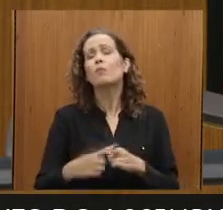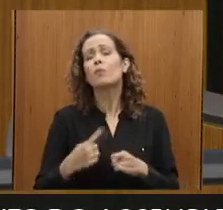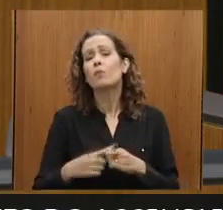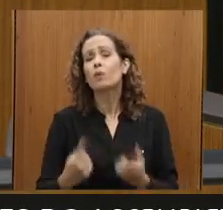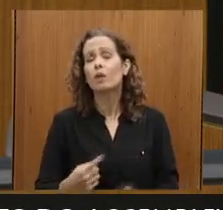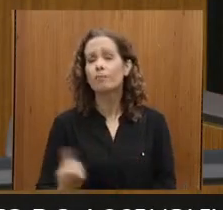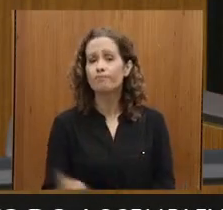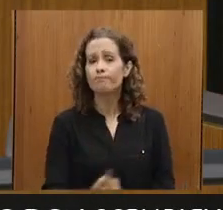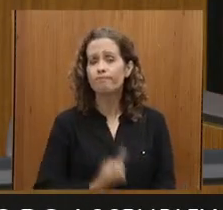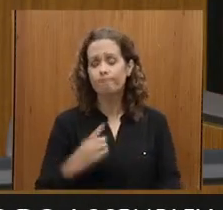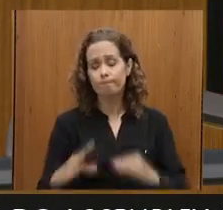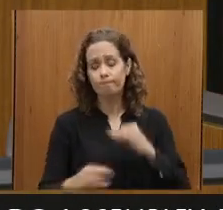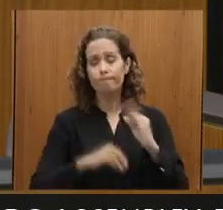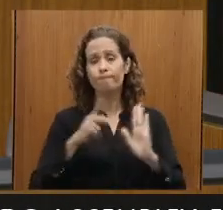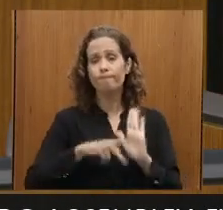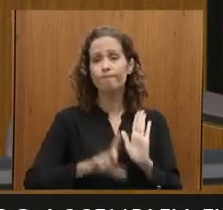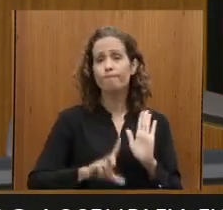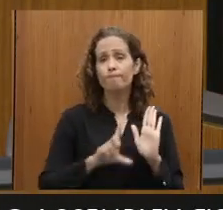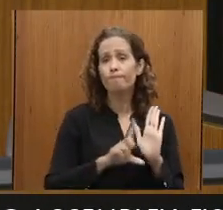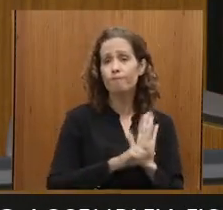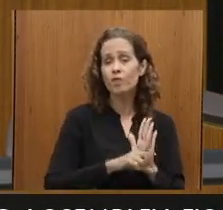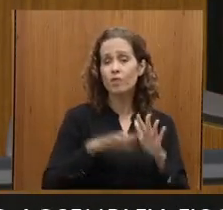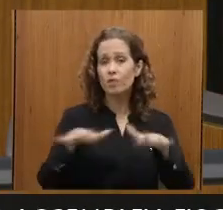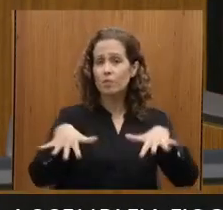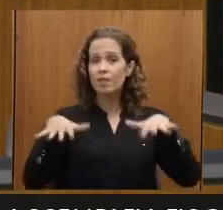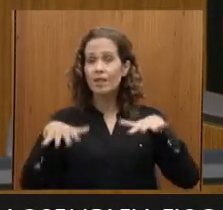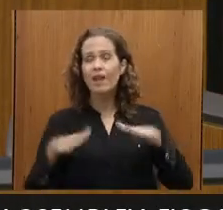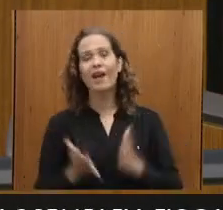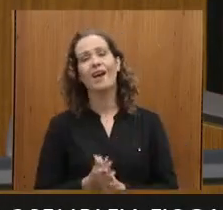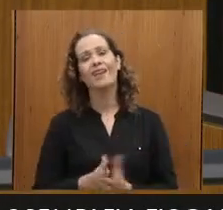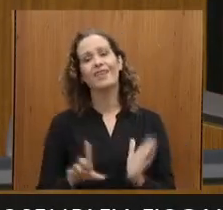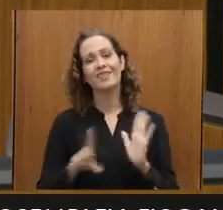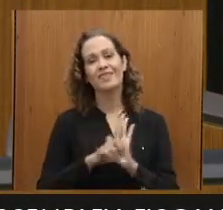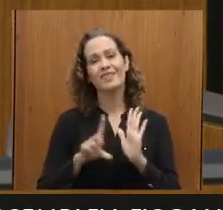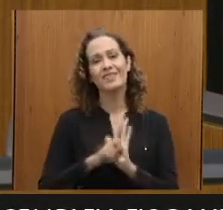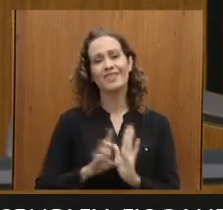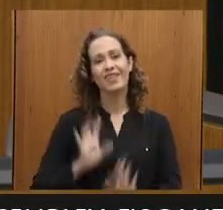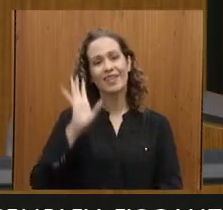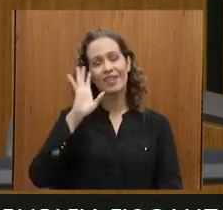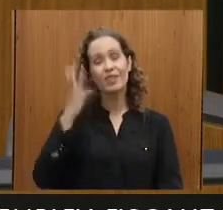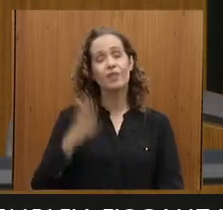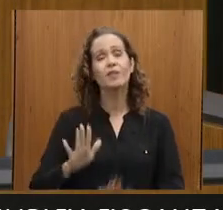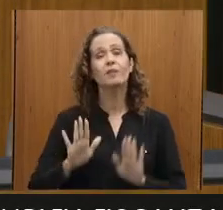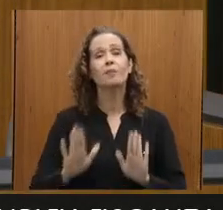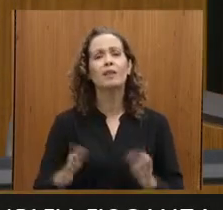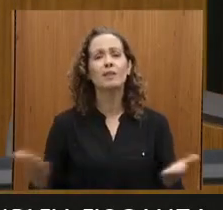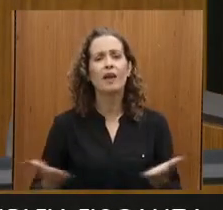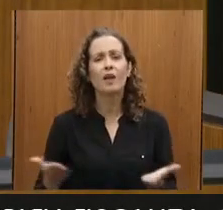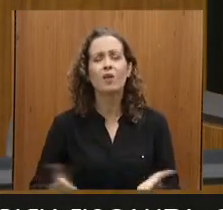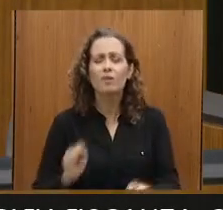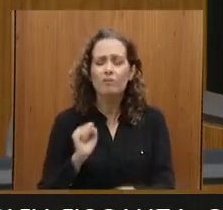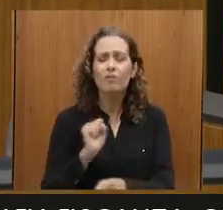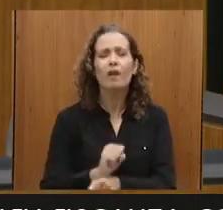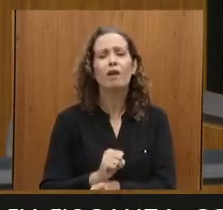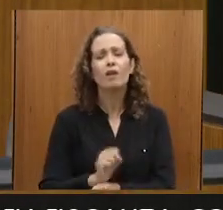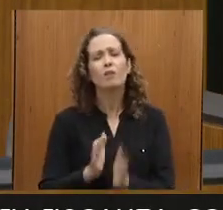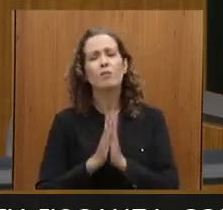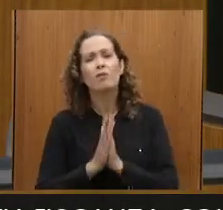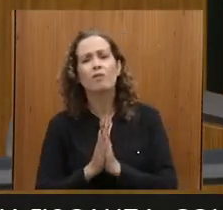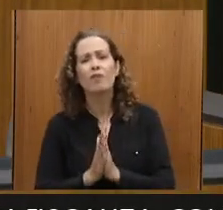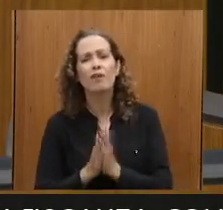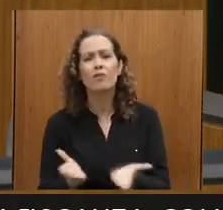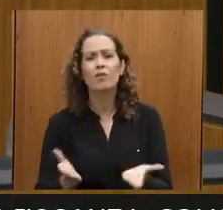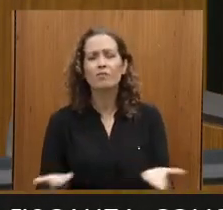com a minha emenda for a plenário, a situação legal está resolvida, mas suspenda agora, não faz o menor sentido a punição que